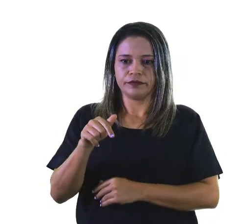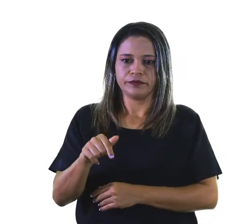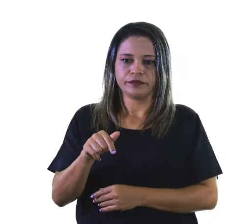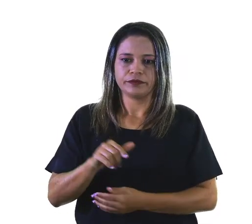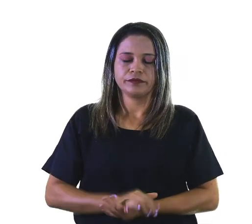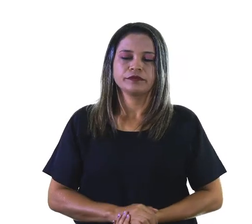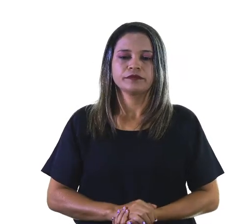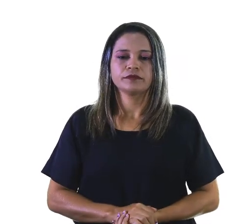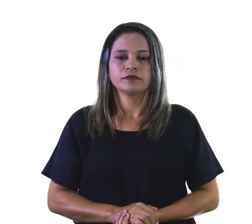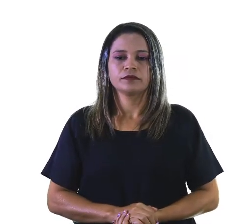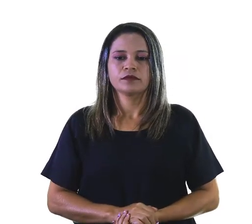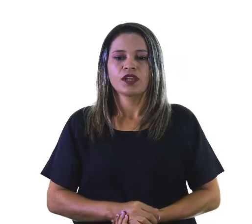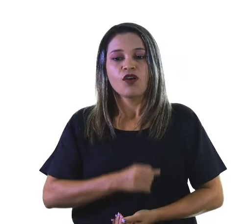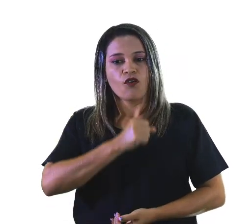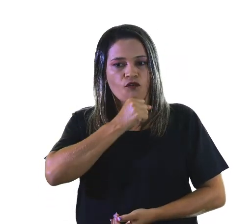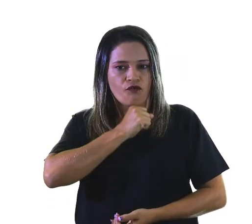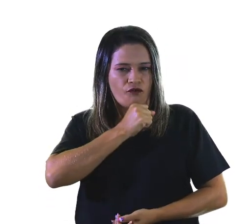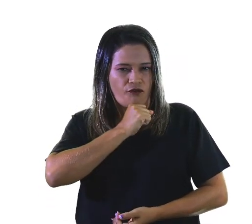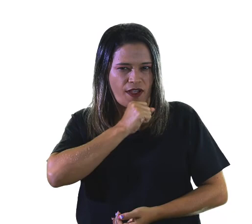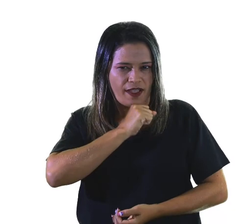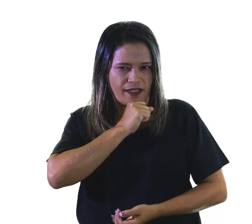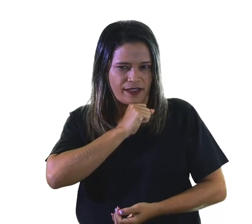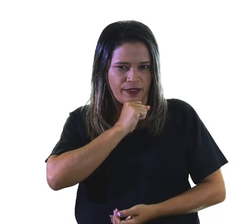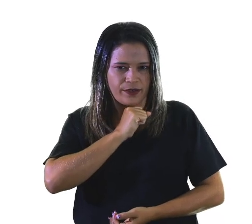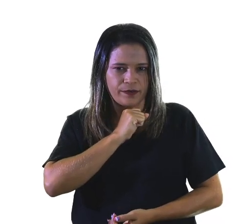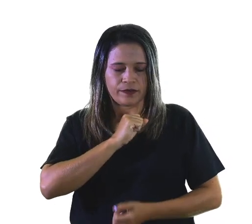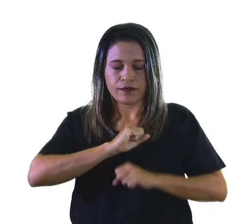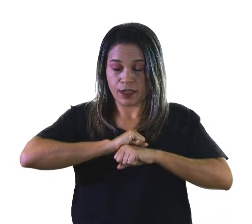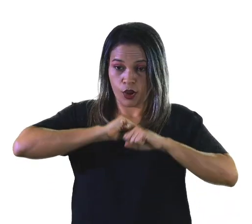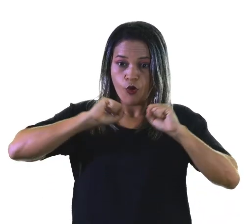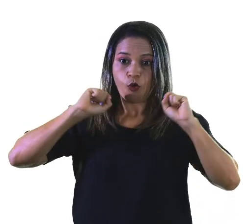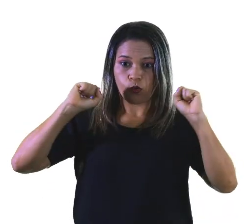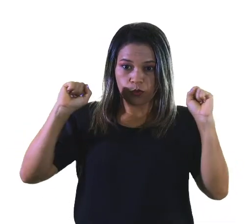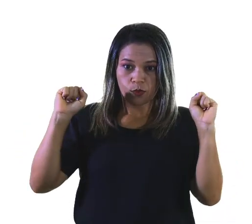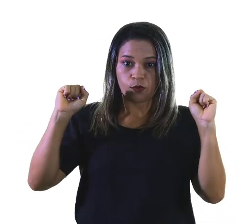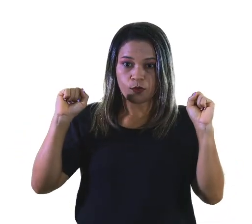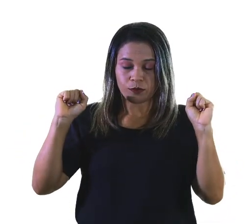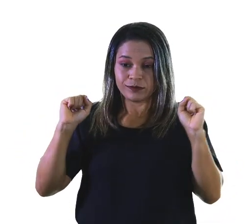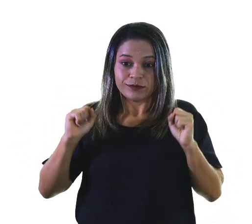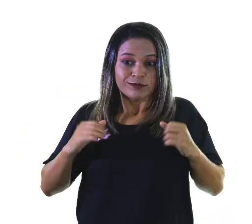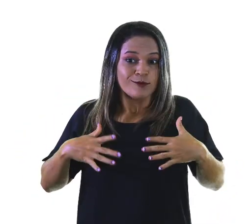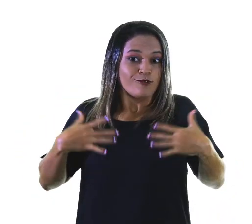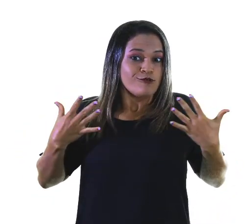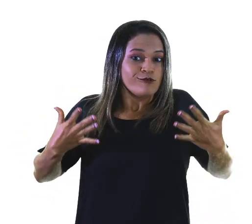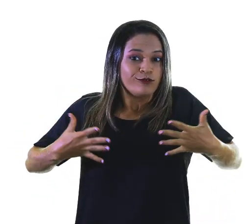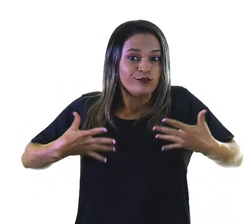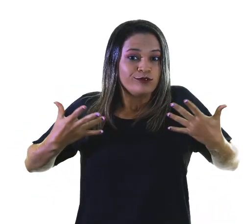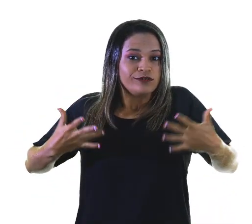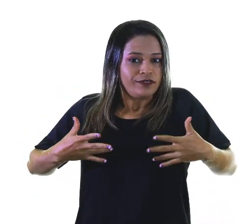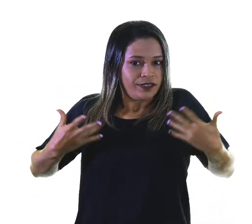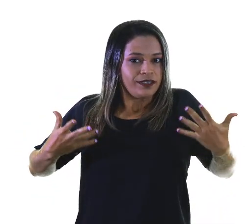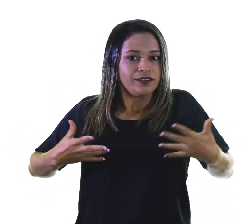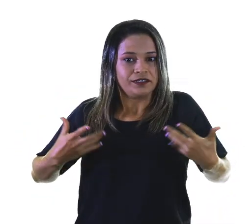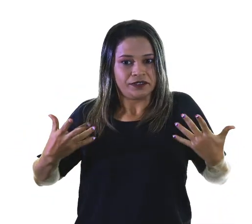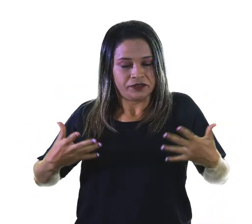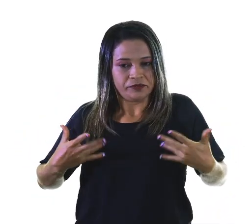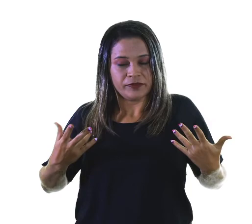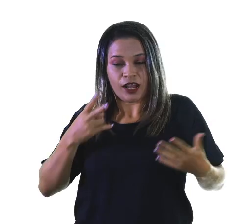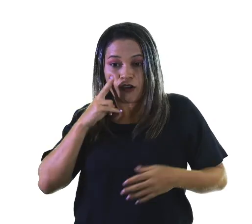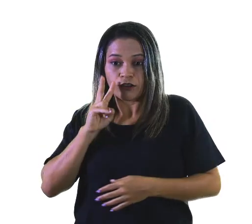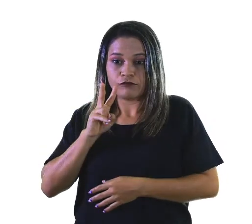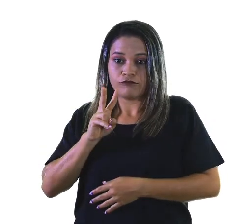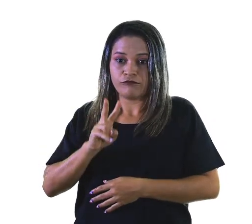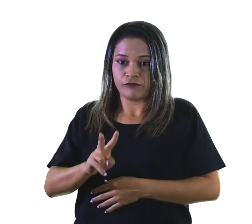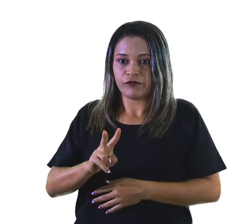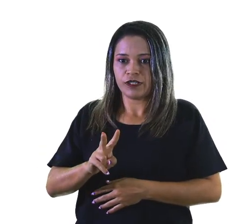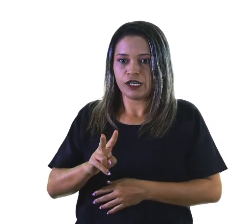seguinte: o velho Gepeto acordou radiante de felicidade ao ver o